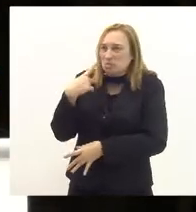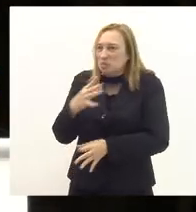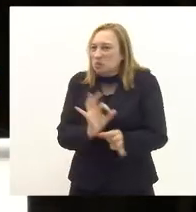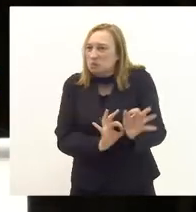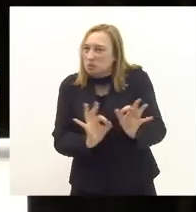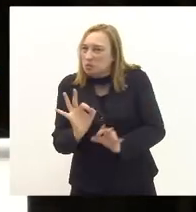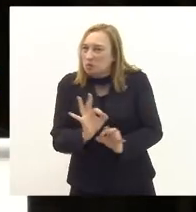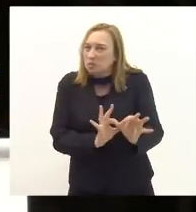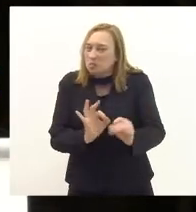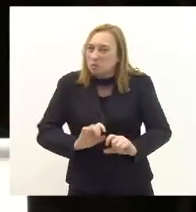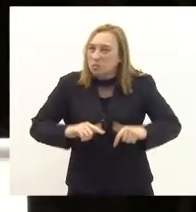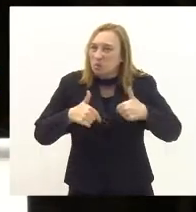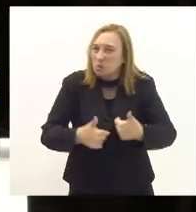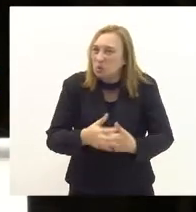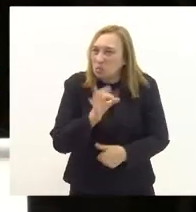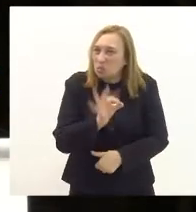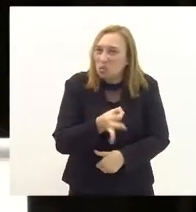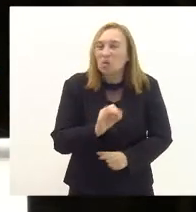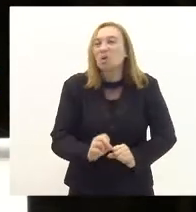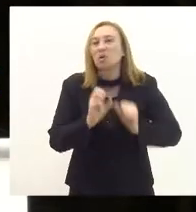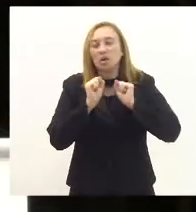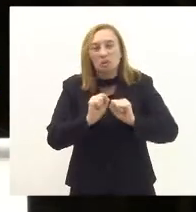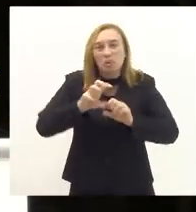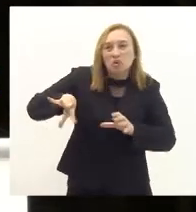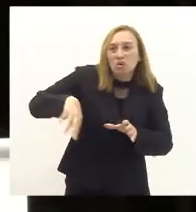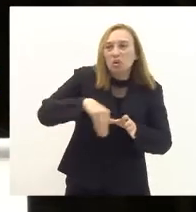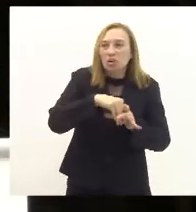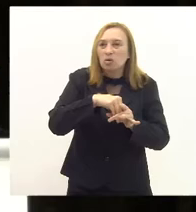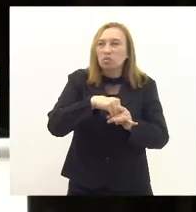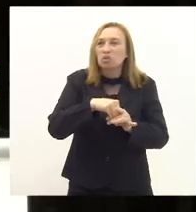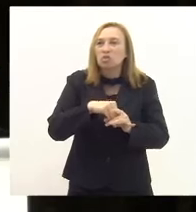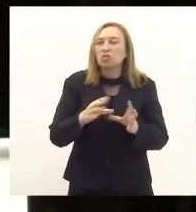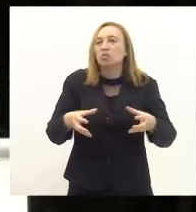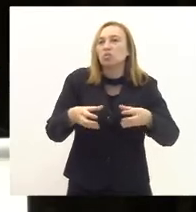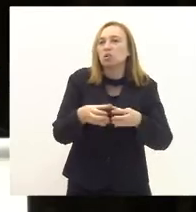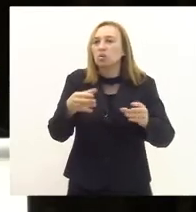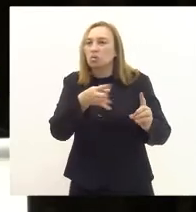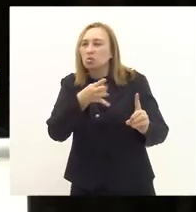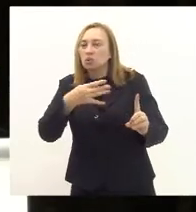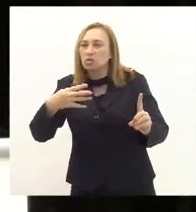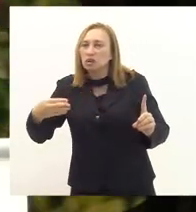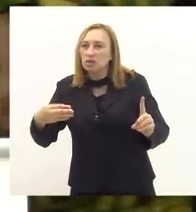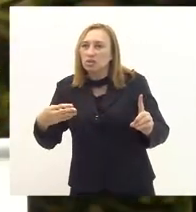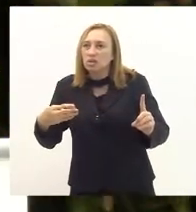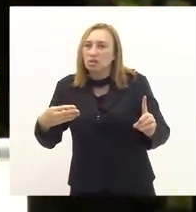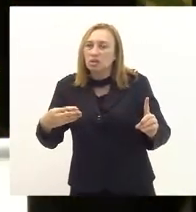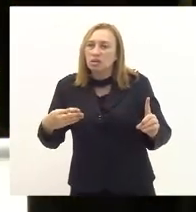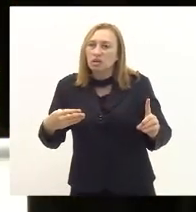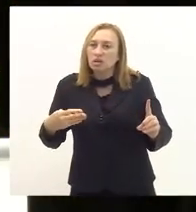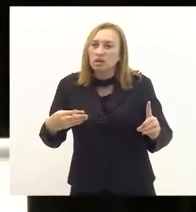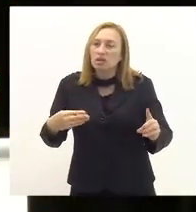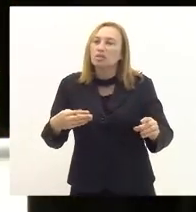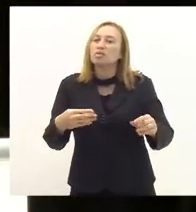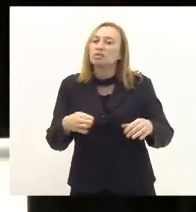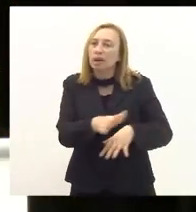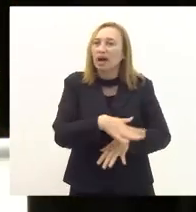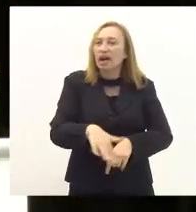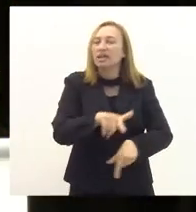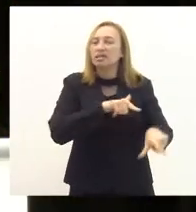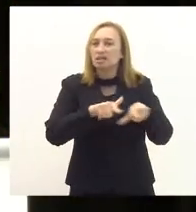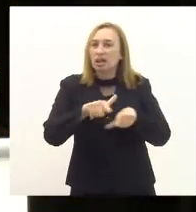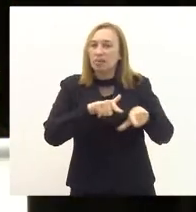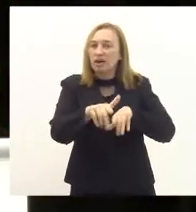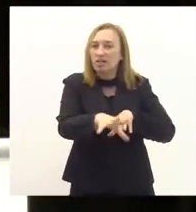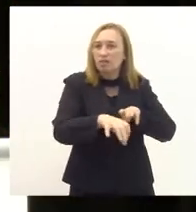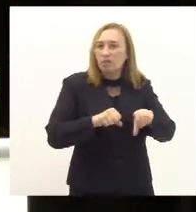nenhuma ação concreta que possa incluir a comunidade LGBTI+, para a empregabilidade, para a